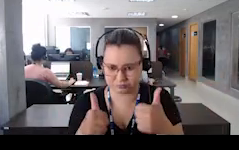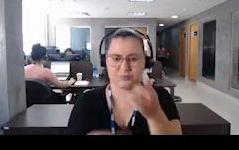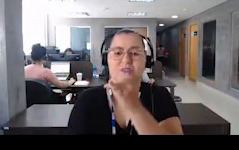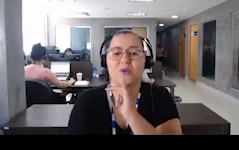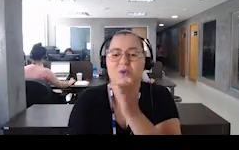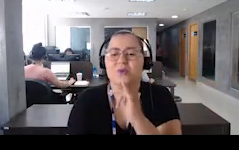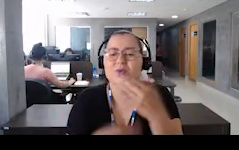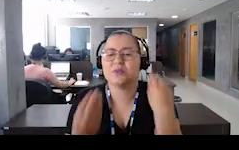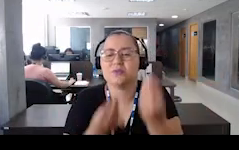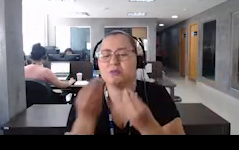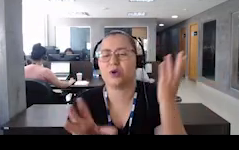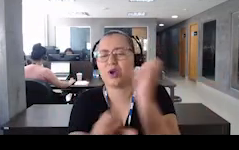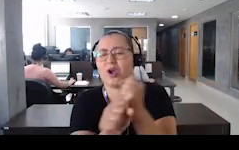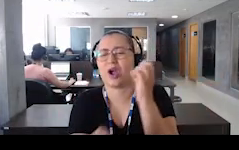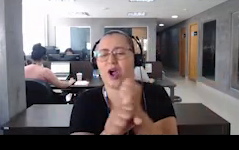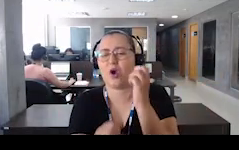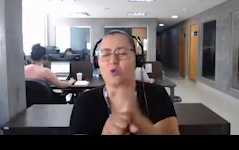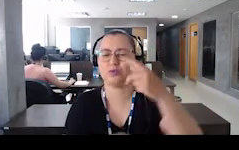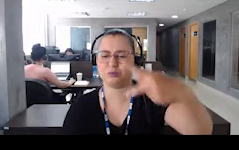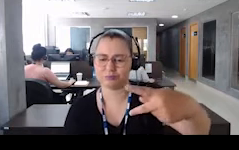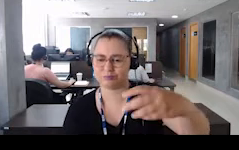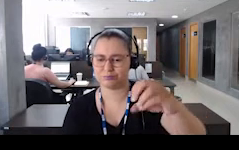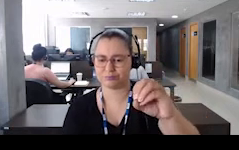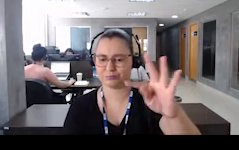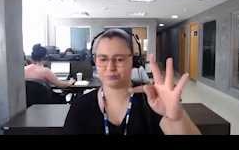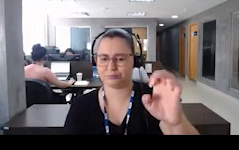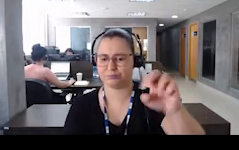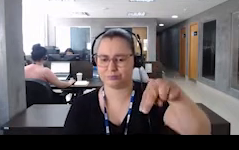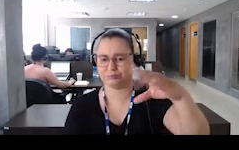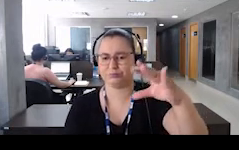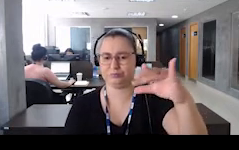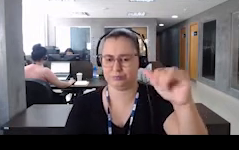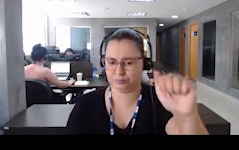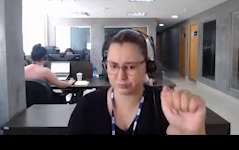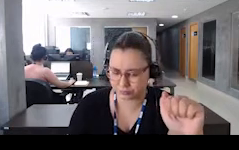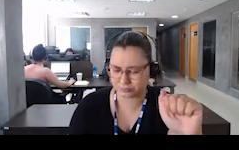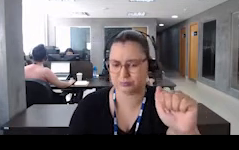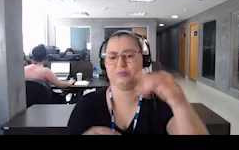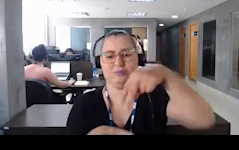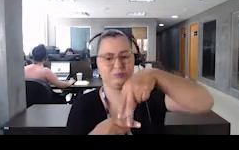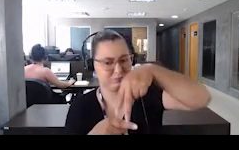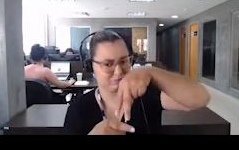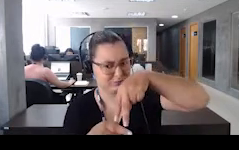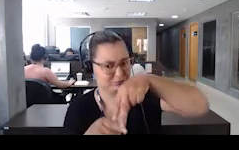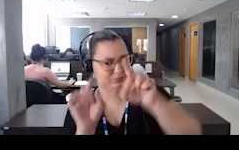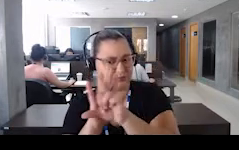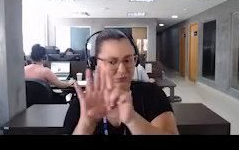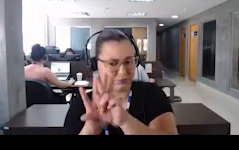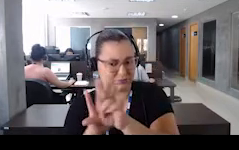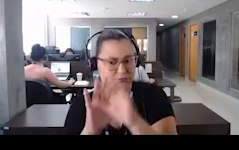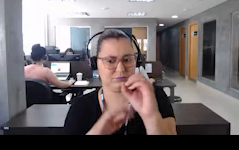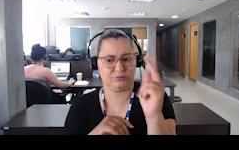Fizemos também um exemplo aqui de cálculo de potência elétrica, né? Usando o triângulo da lei de Ohm para potência, né?